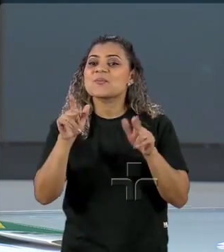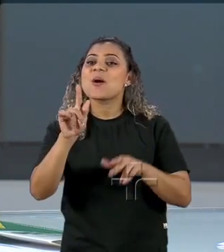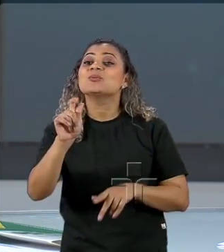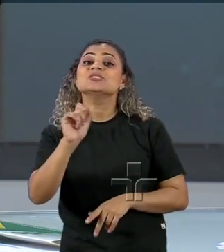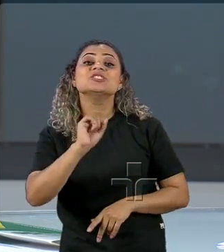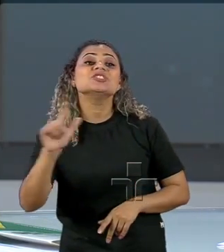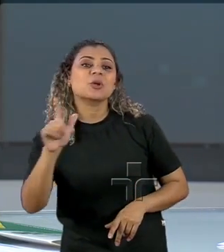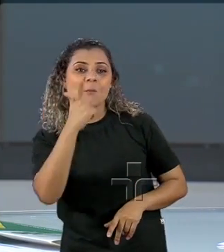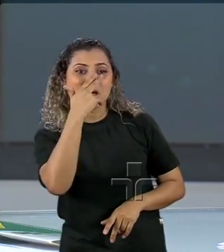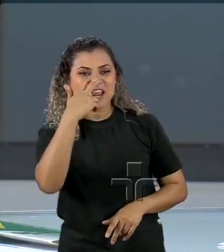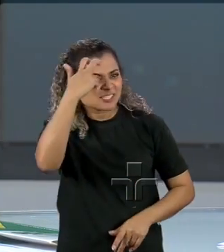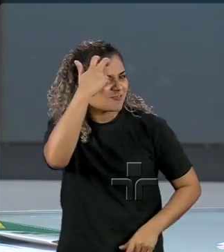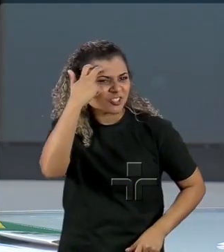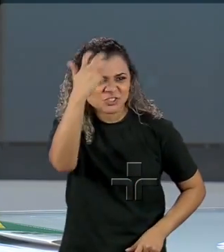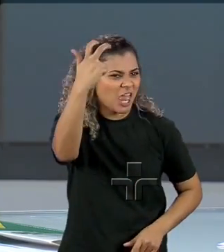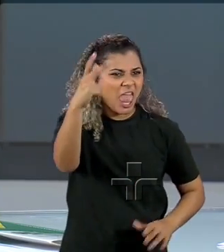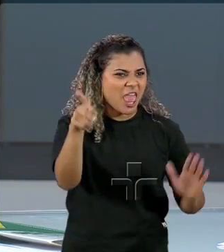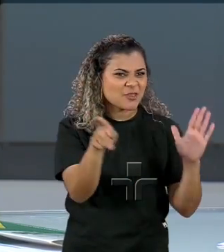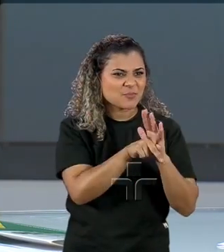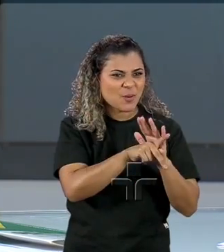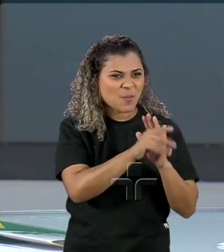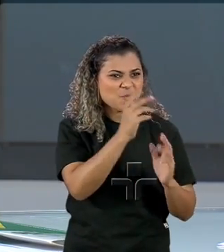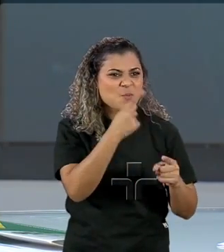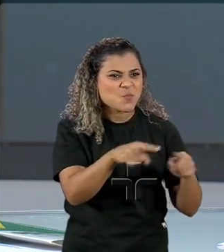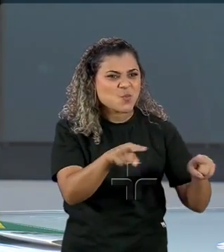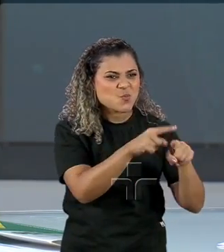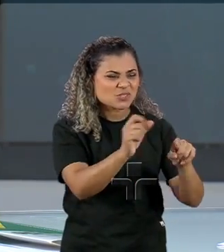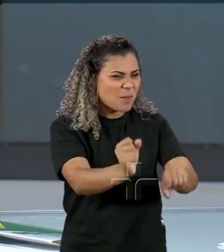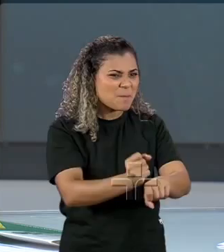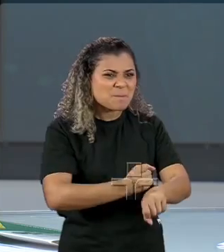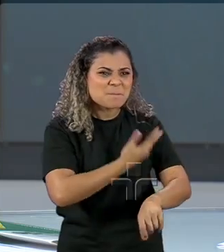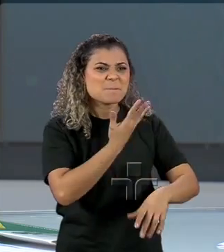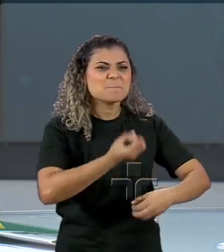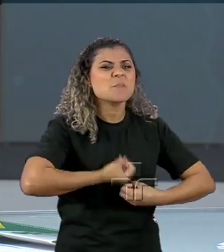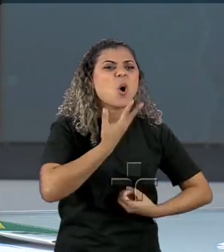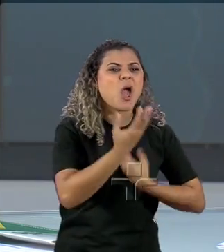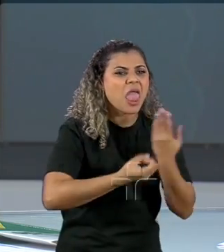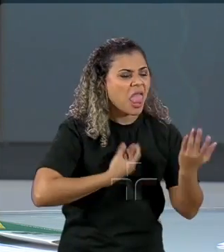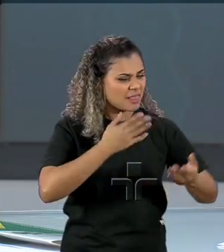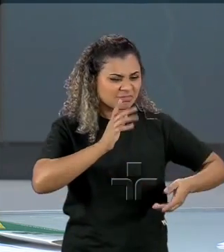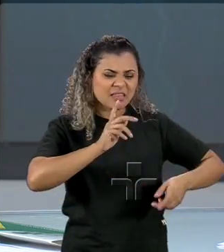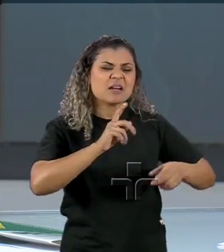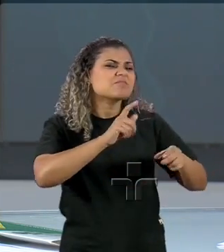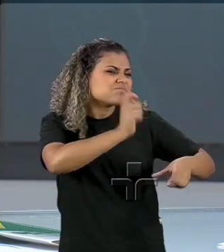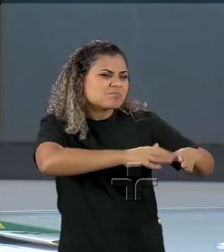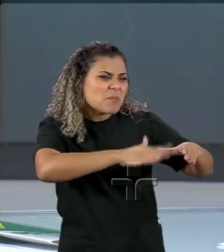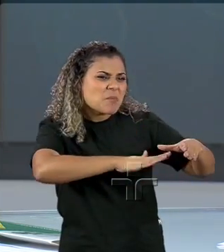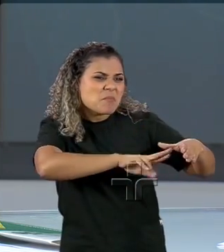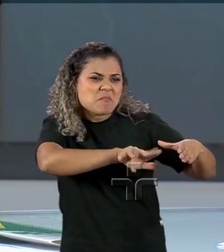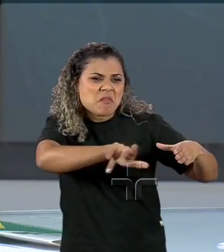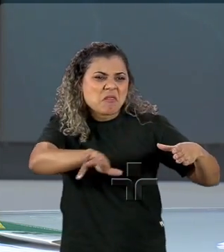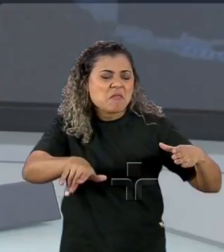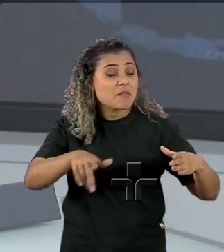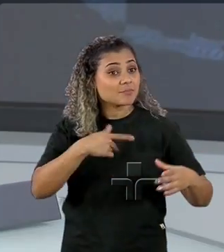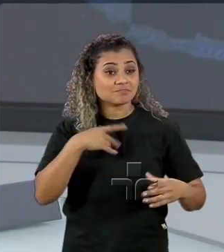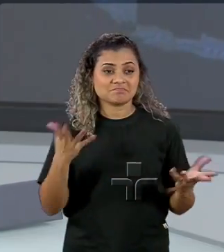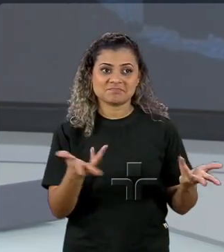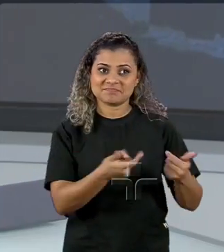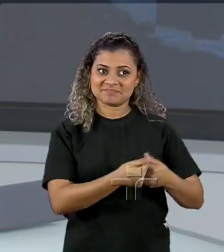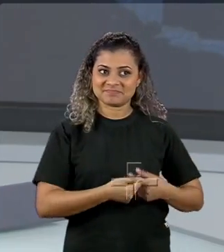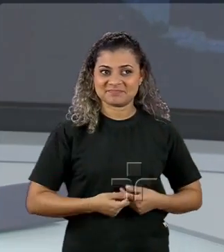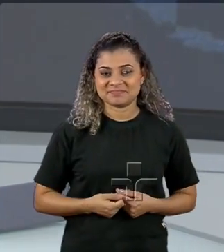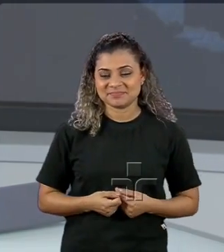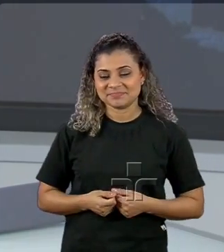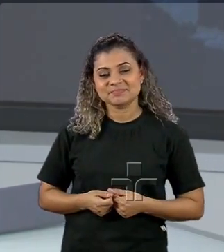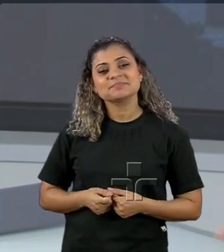Gil, gênio da música, poeta, compositor, intérprete, instrumentista. Que maravilha, Gilberto Gil. Olha,